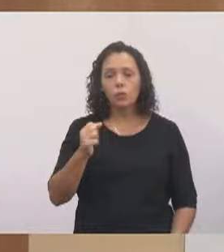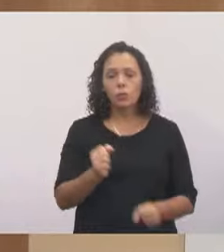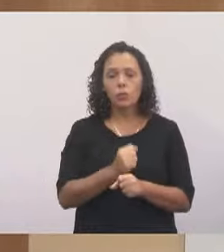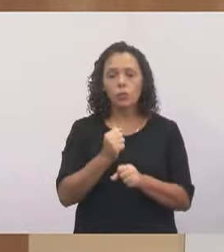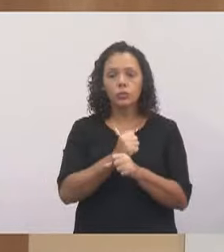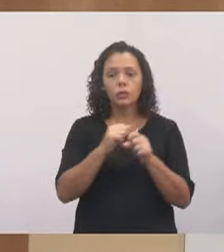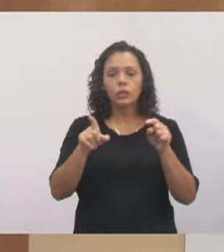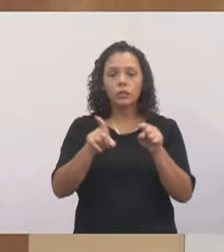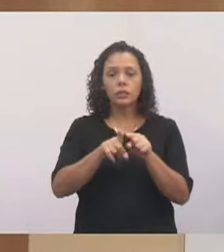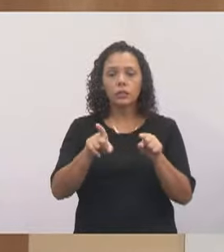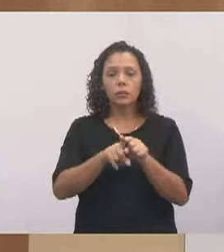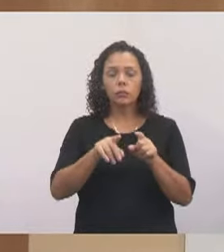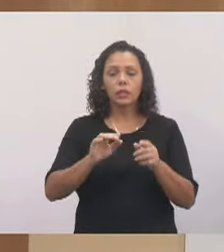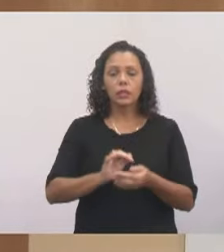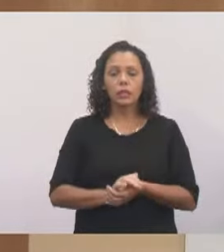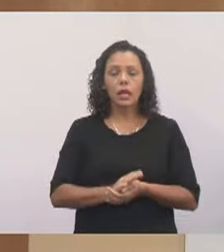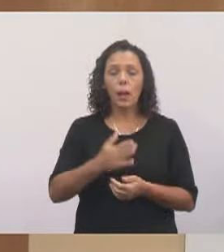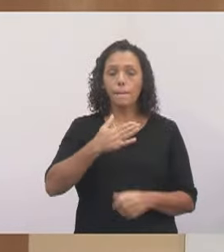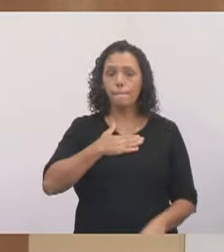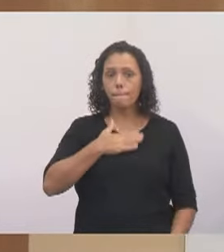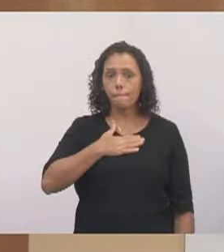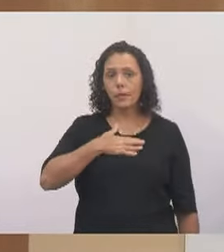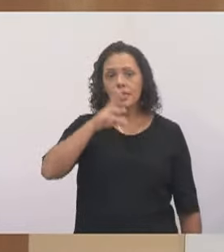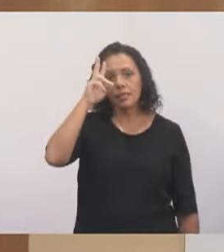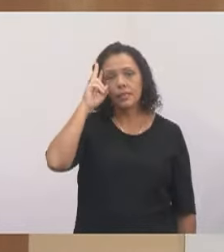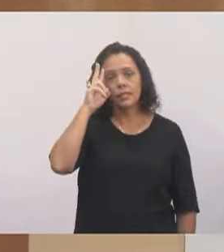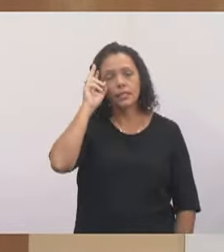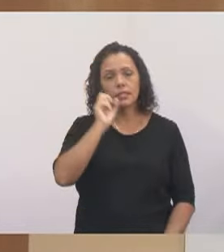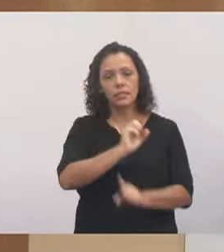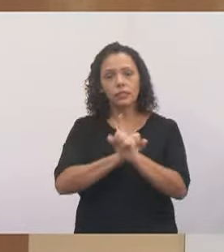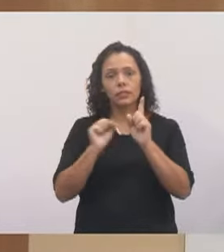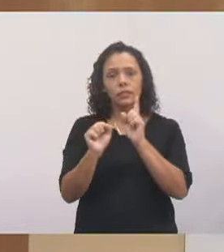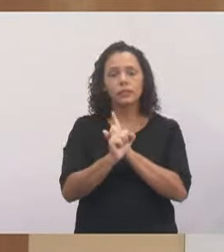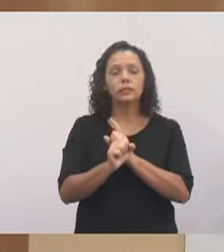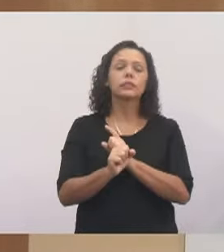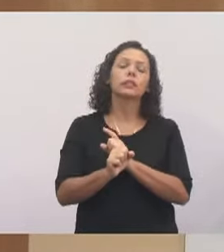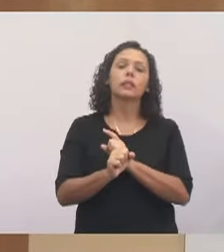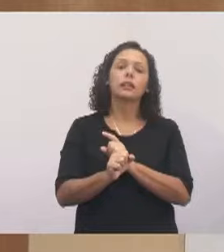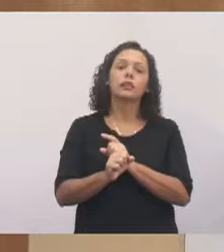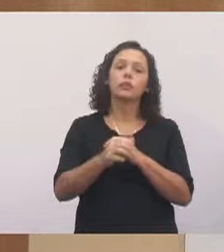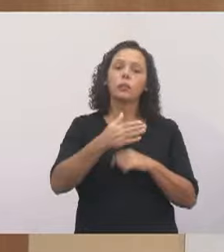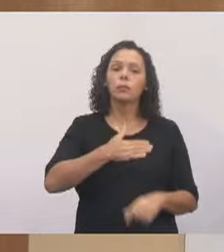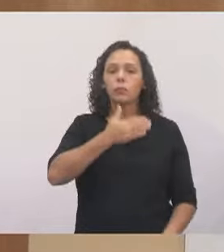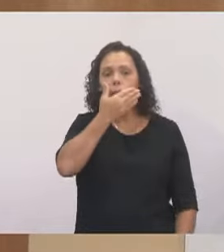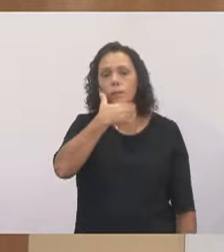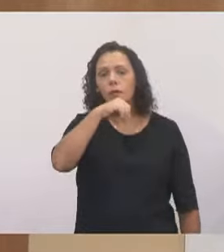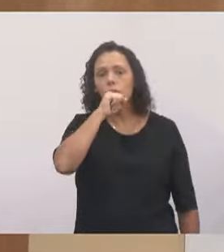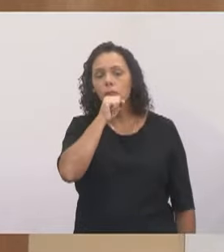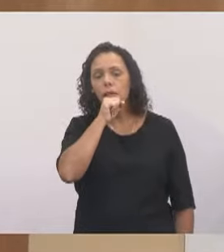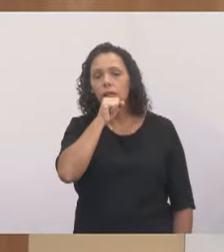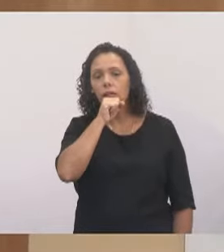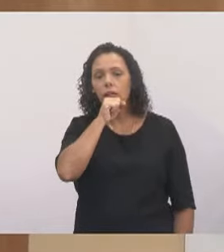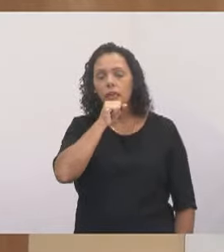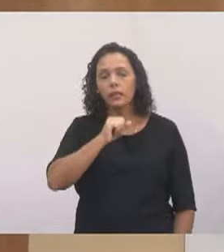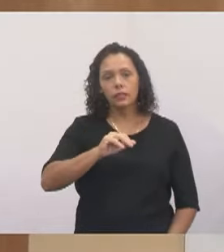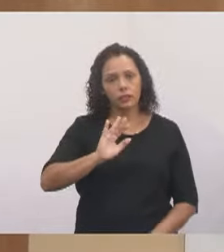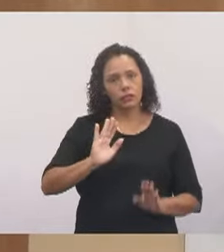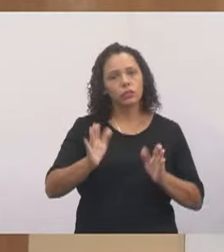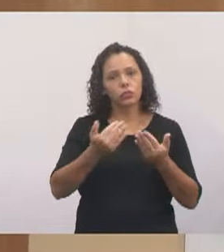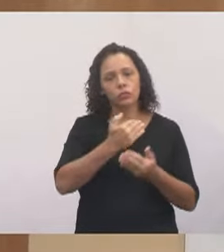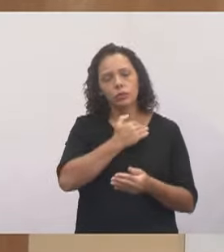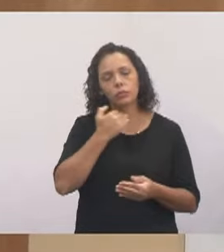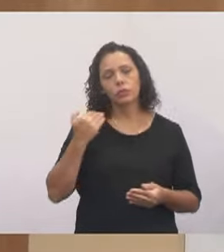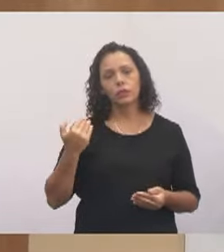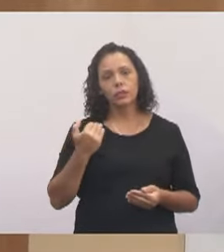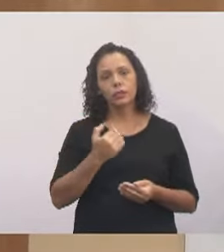também minha história na sociedade, né? Por meio do meu pai, senhor Andruia, que Deus o tenha,